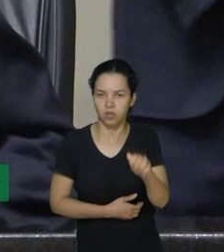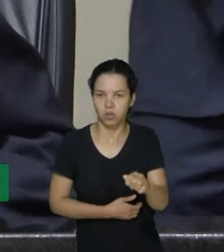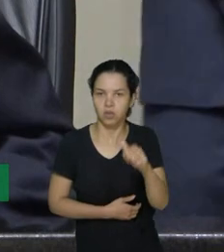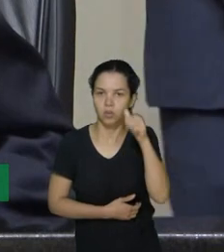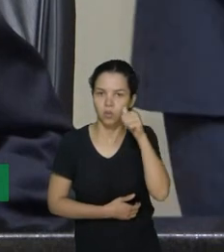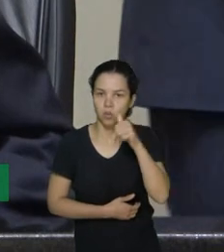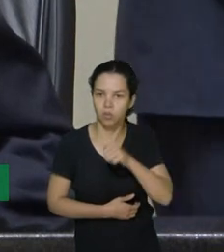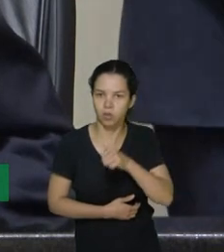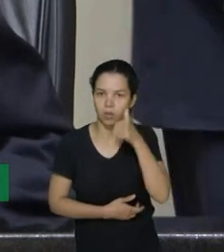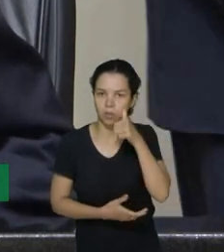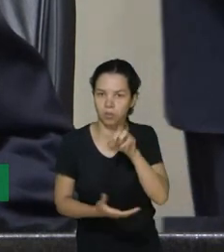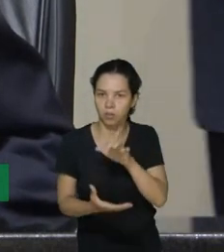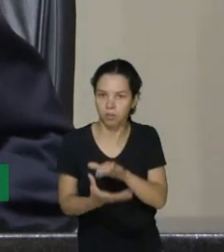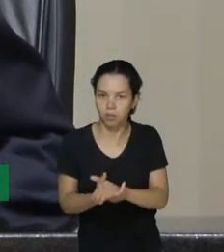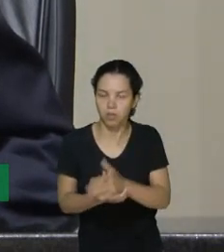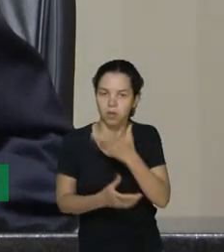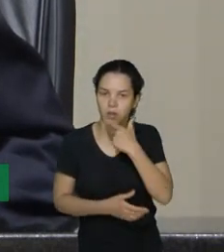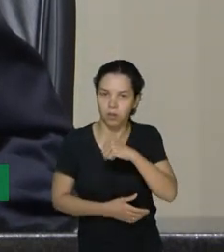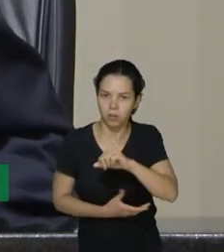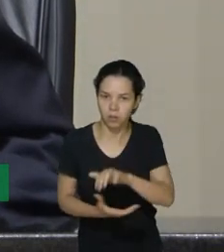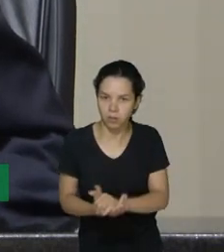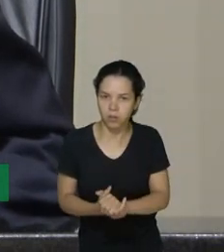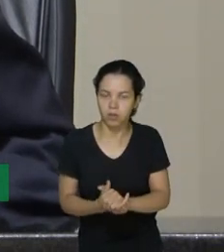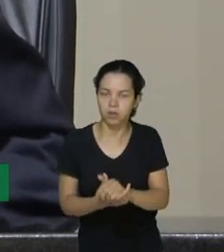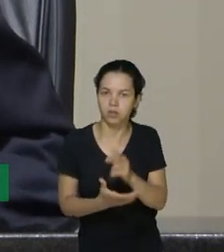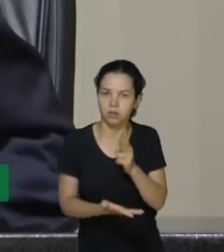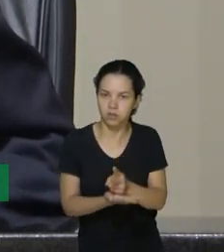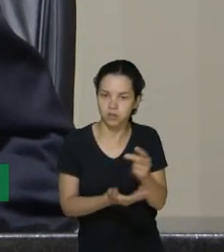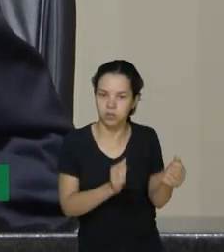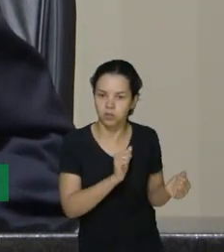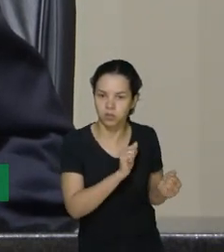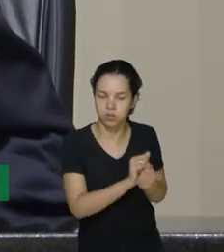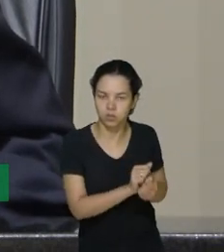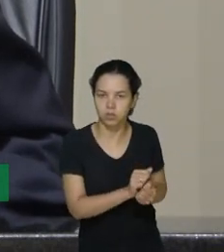foi mãe, que foi pai e que sempre esteve do meu lado.